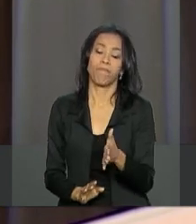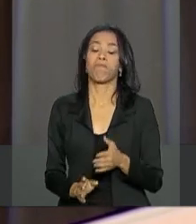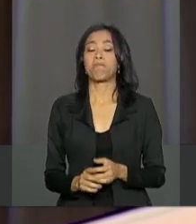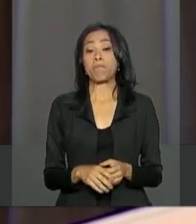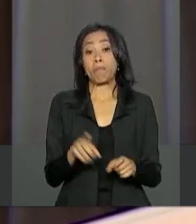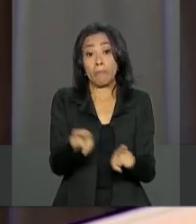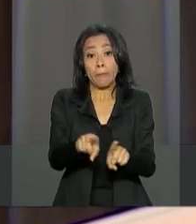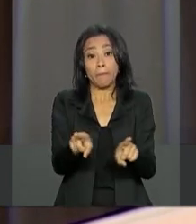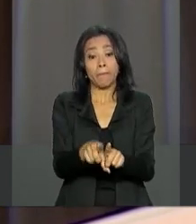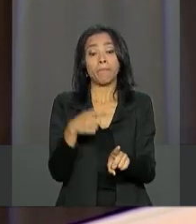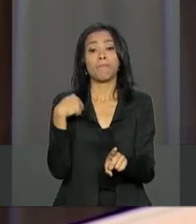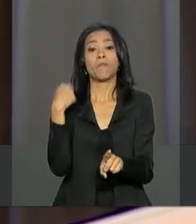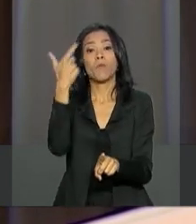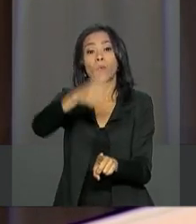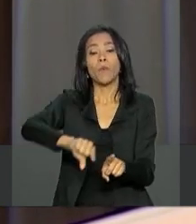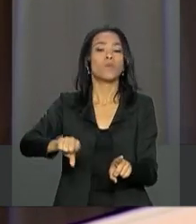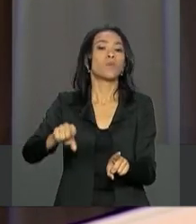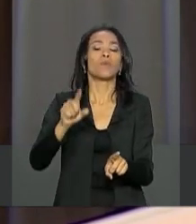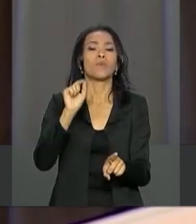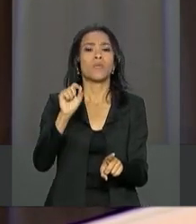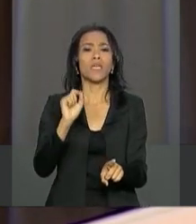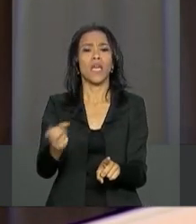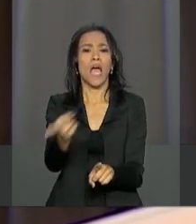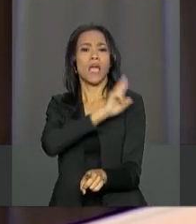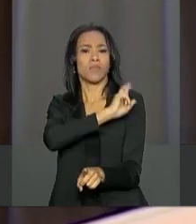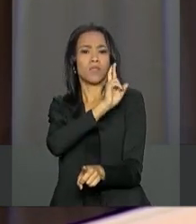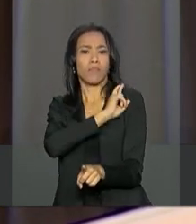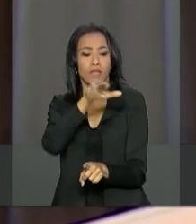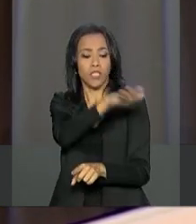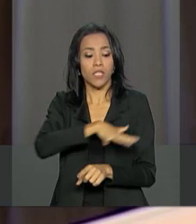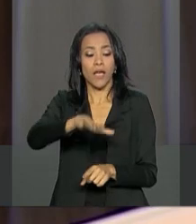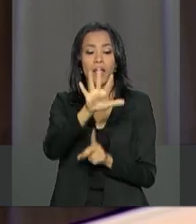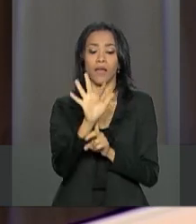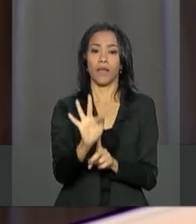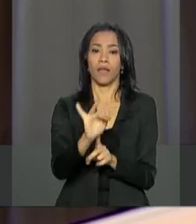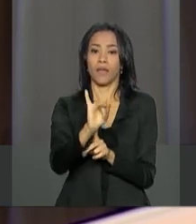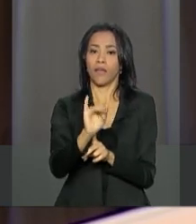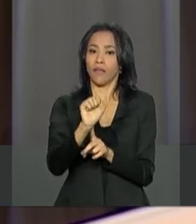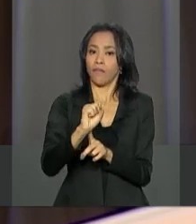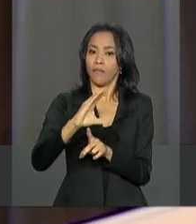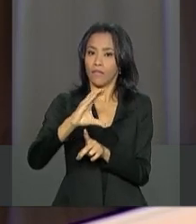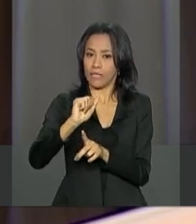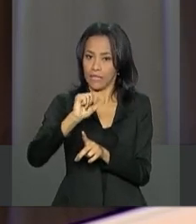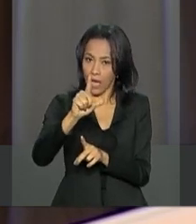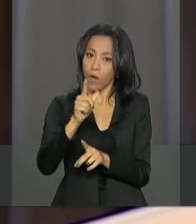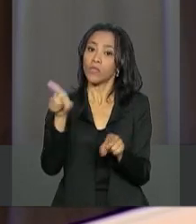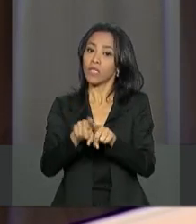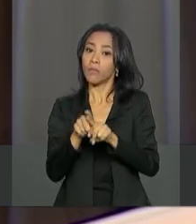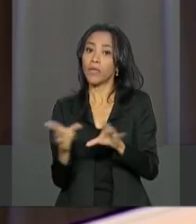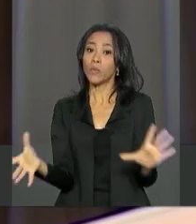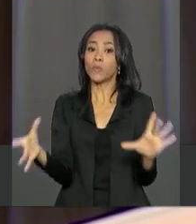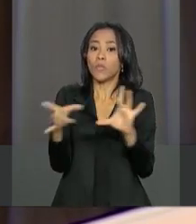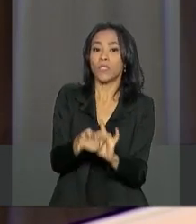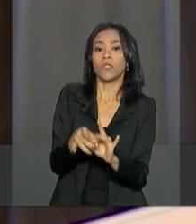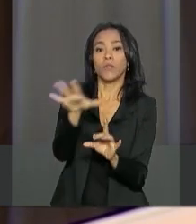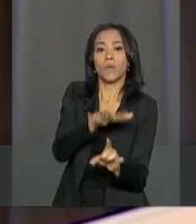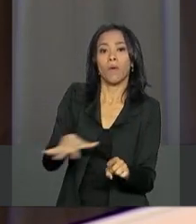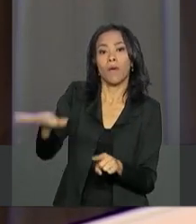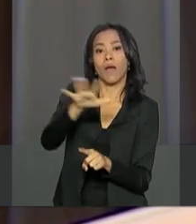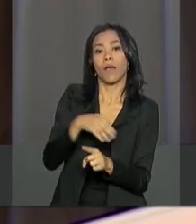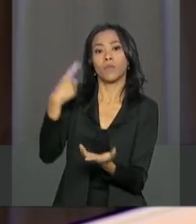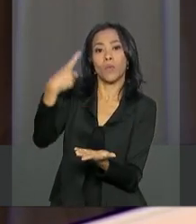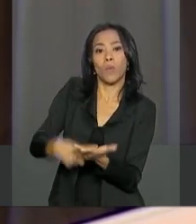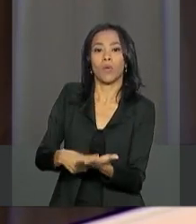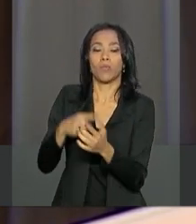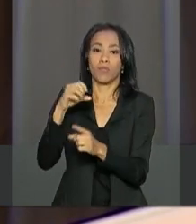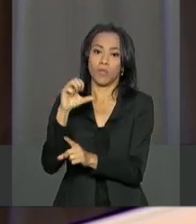adotamos também o conceito da responsabilidade fiscal aliada à responsabilidade social. Quando falamos